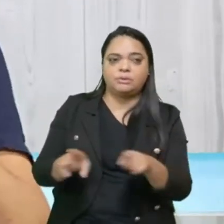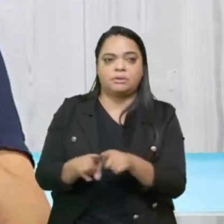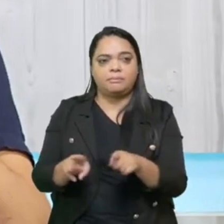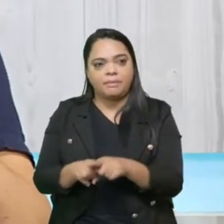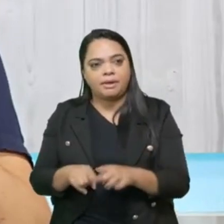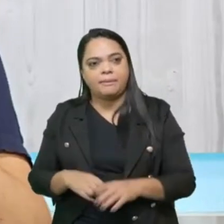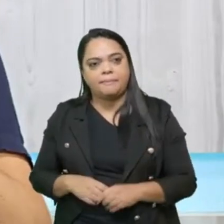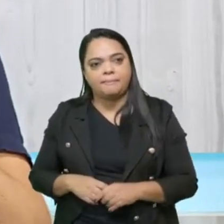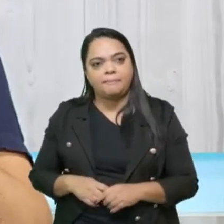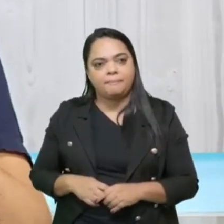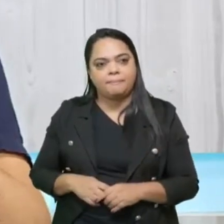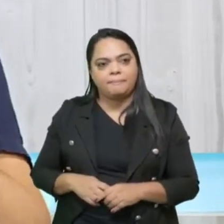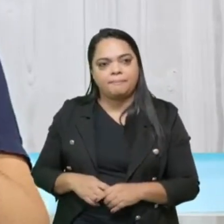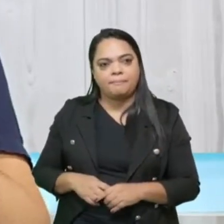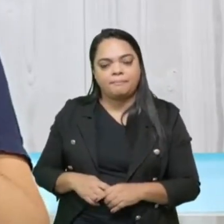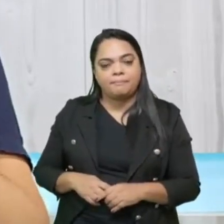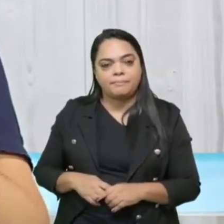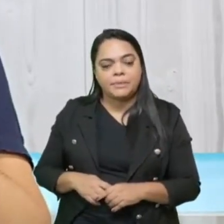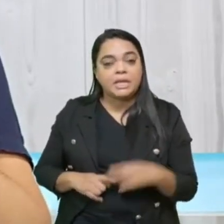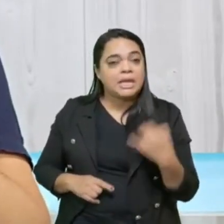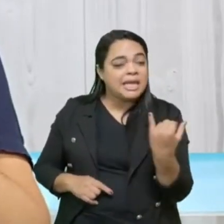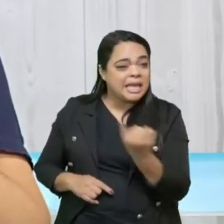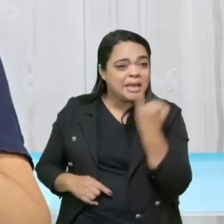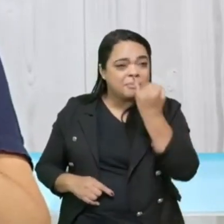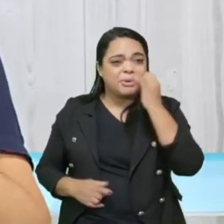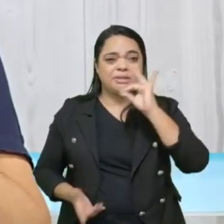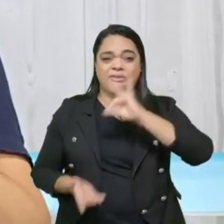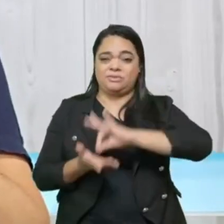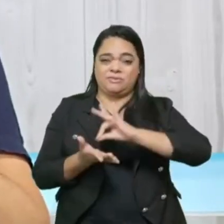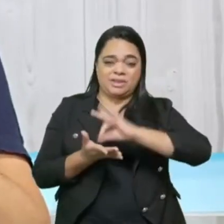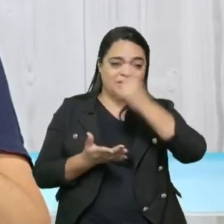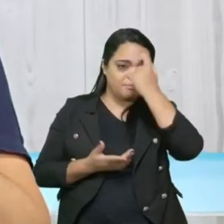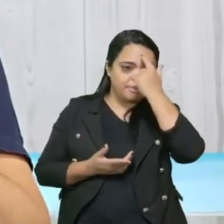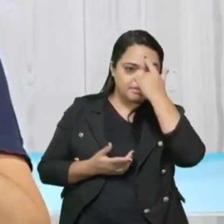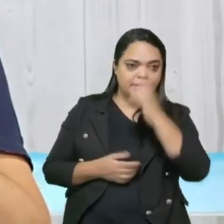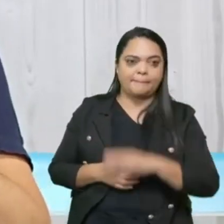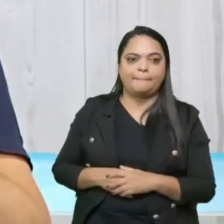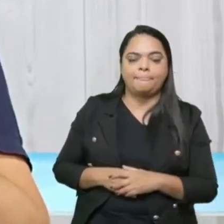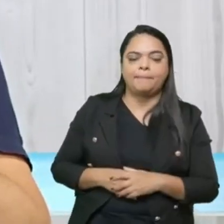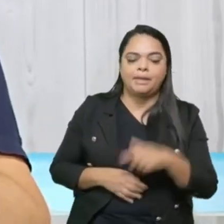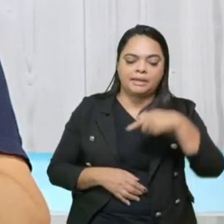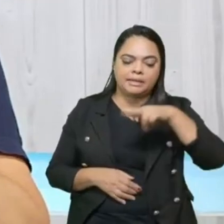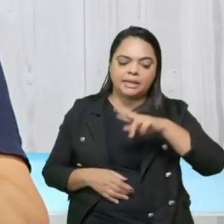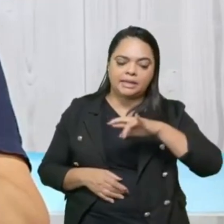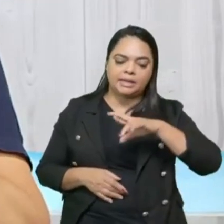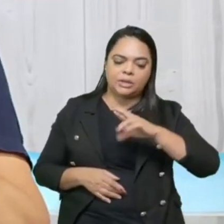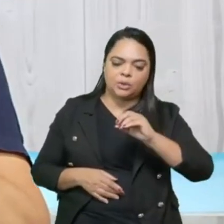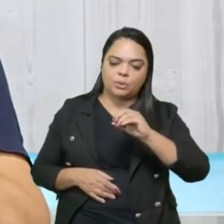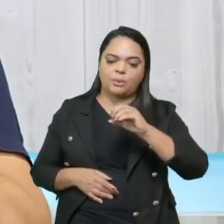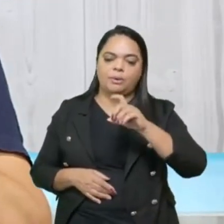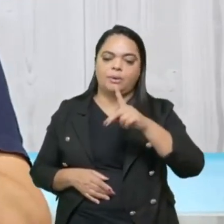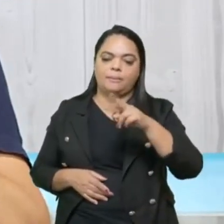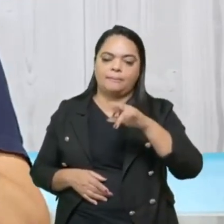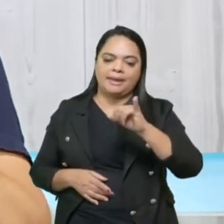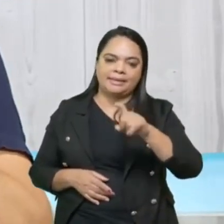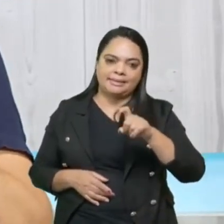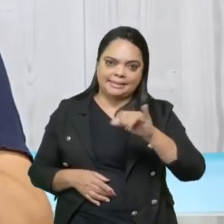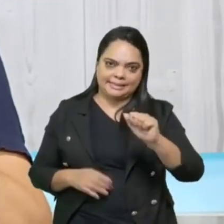Então, o que é importante a gente pensar quando a gente vai no quiroprata, no fisioterapeuta